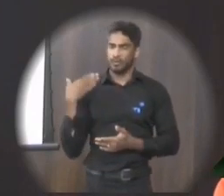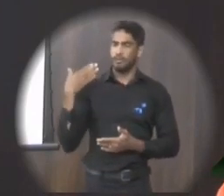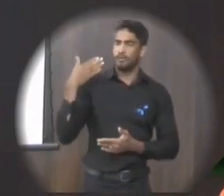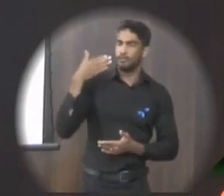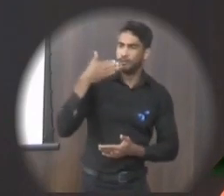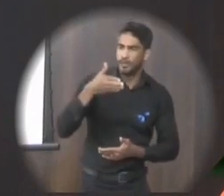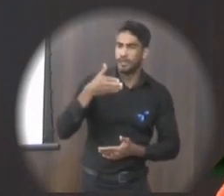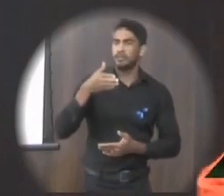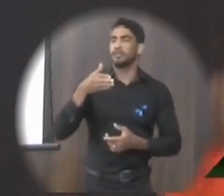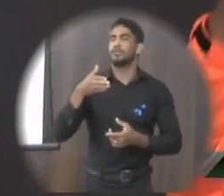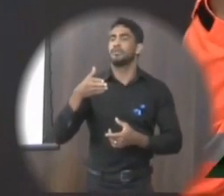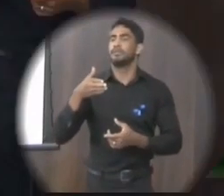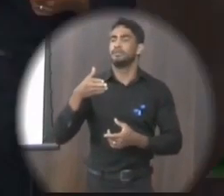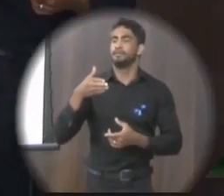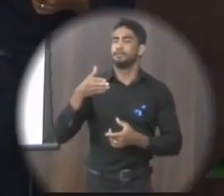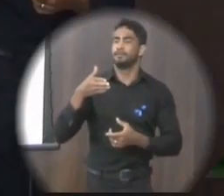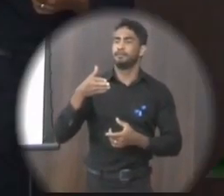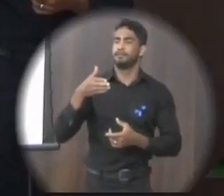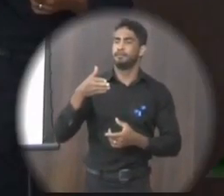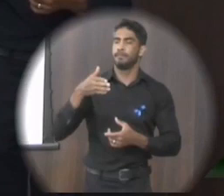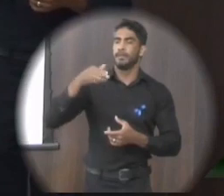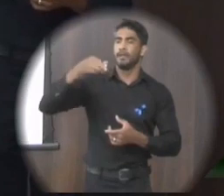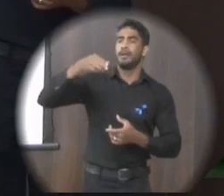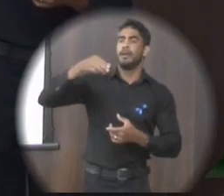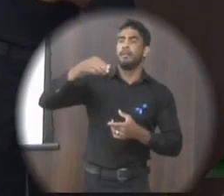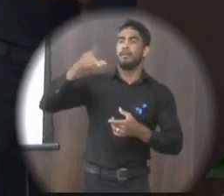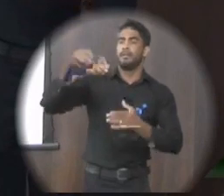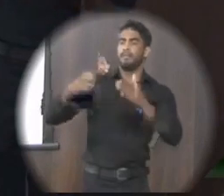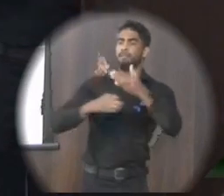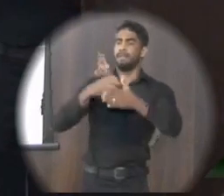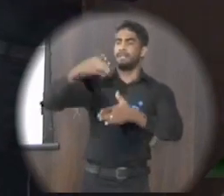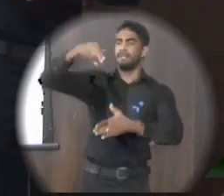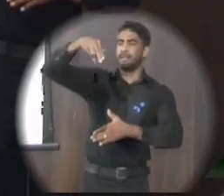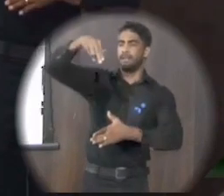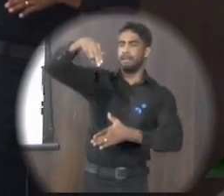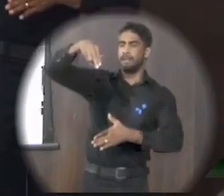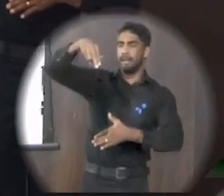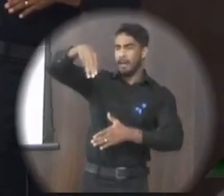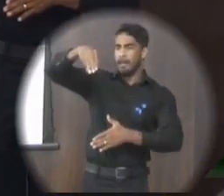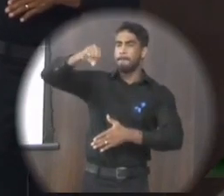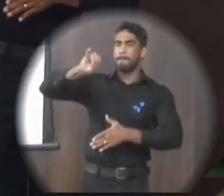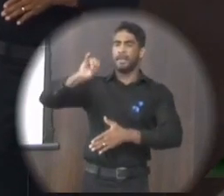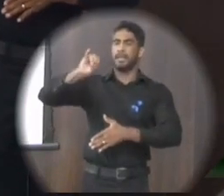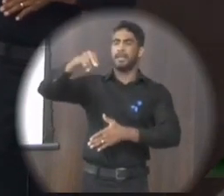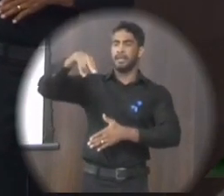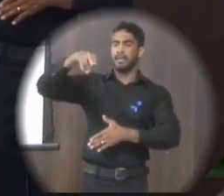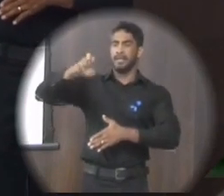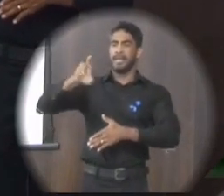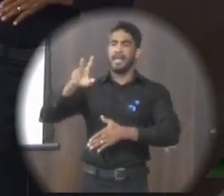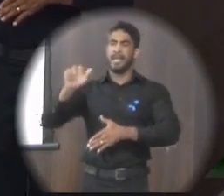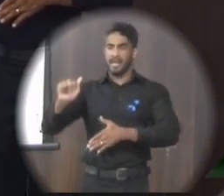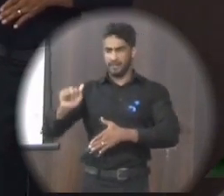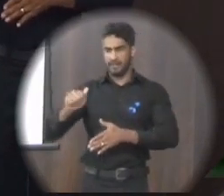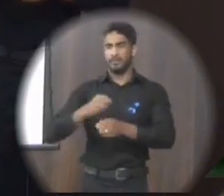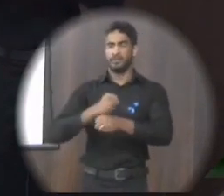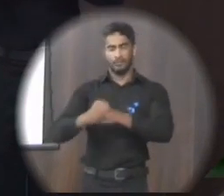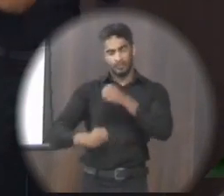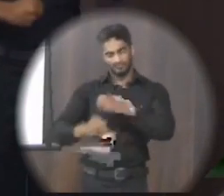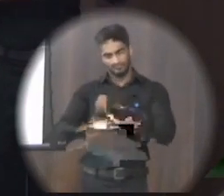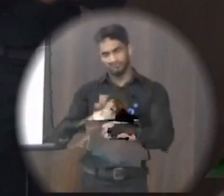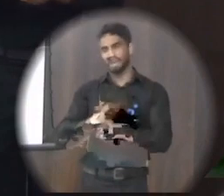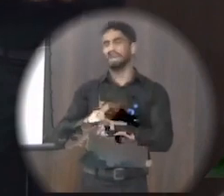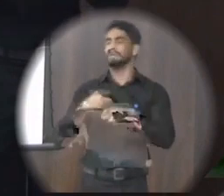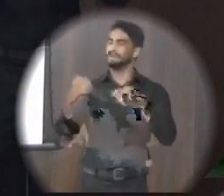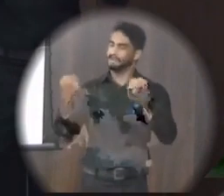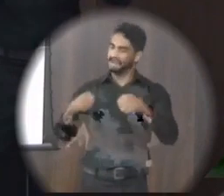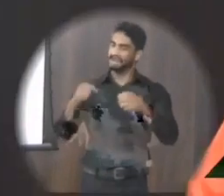de atendimento no Minerva Foods. Então, a gente tem que, anualmente, a empresa ela tem que fazer